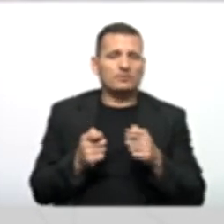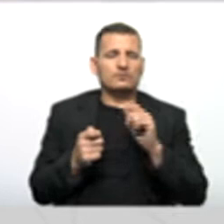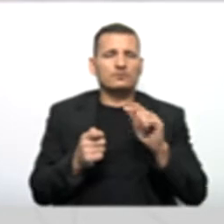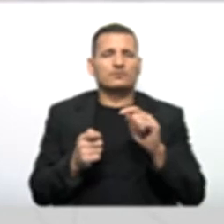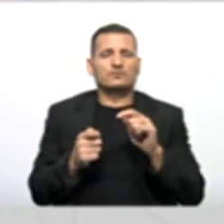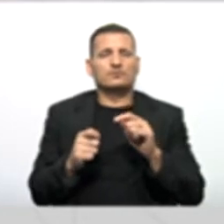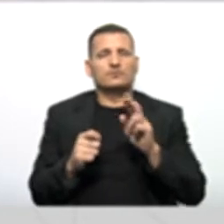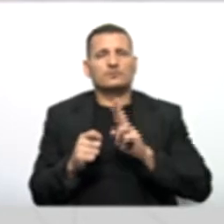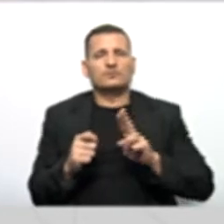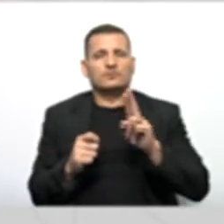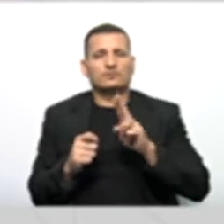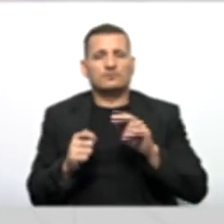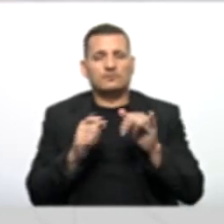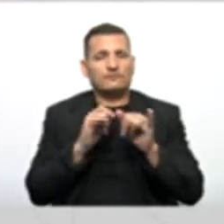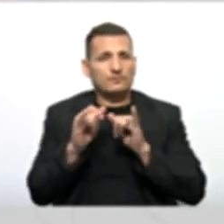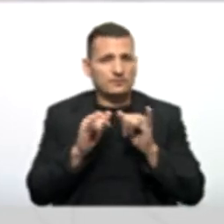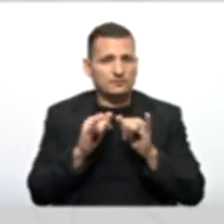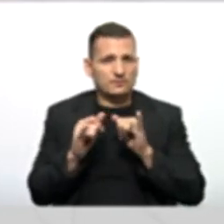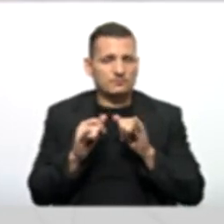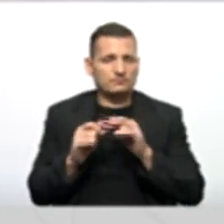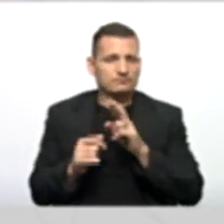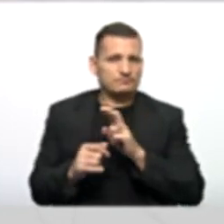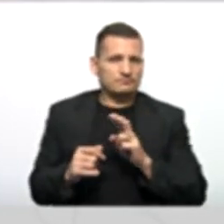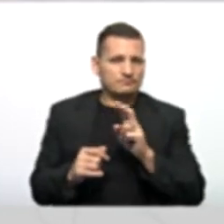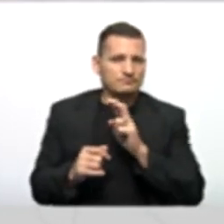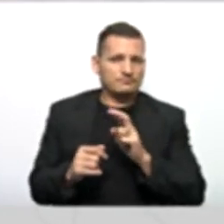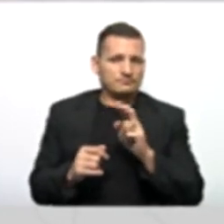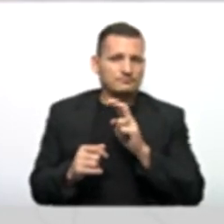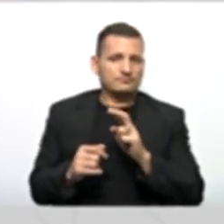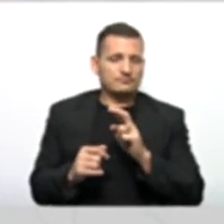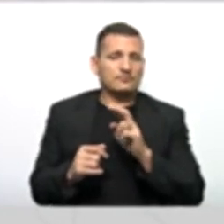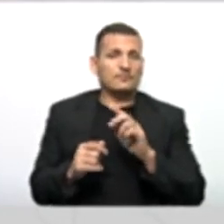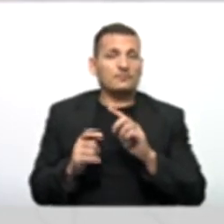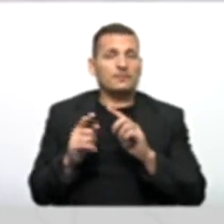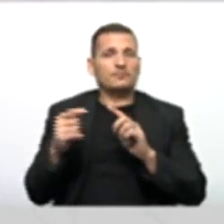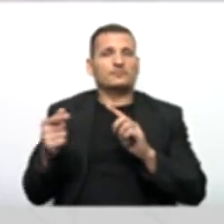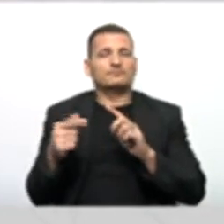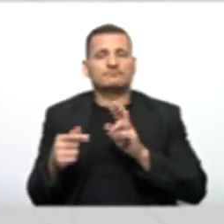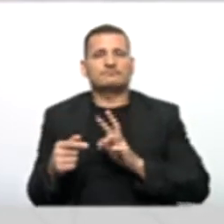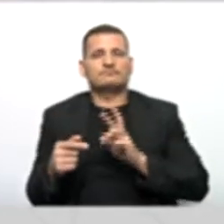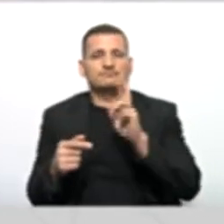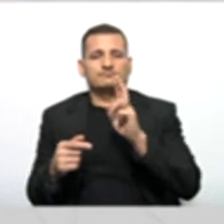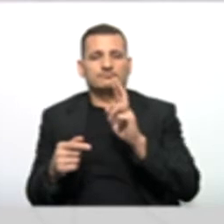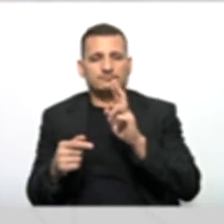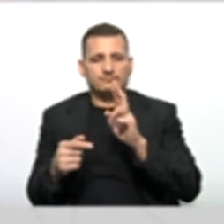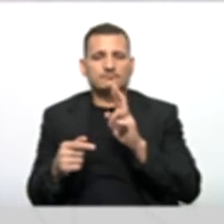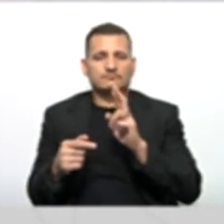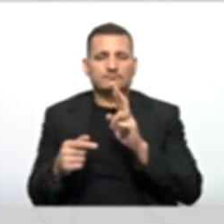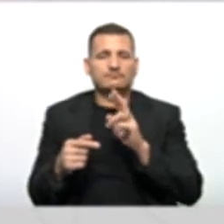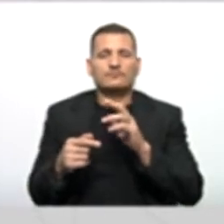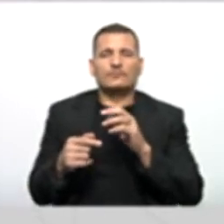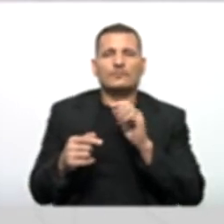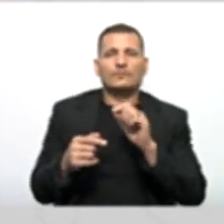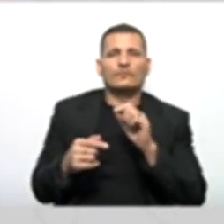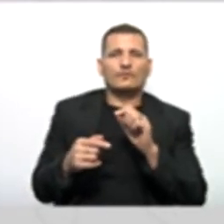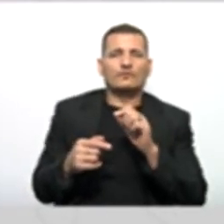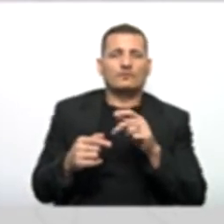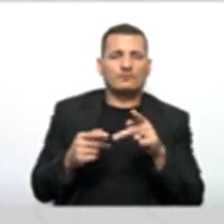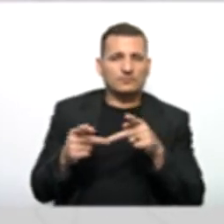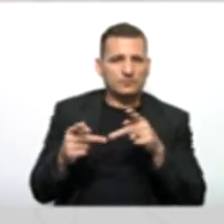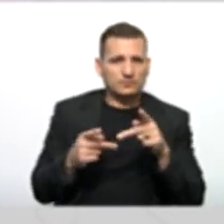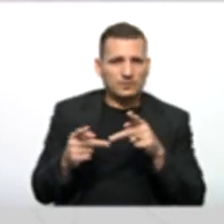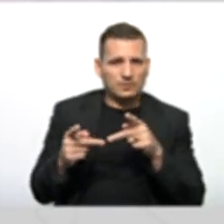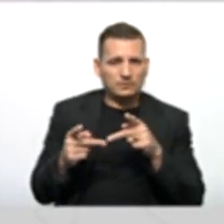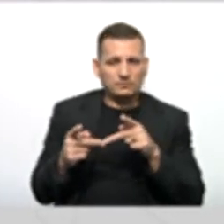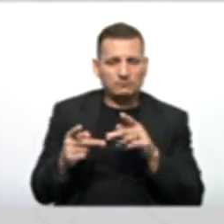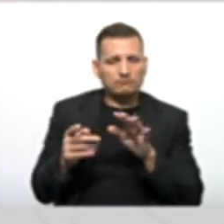a informação de monitoramento para a tomada de decisão, a fim de redirecionar o projeto,